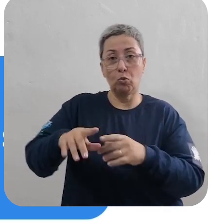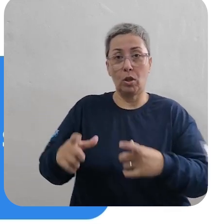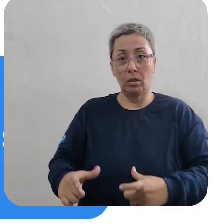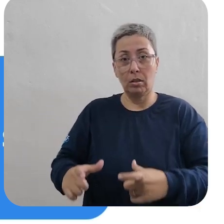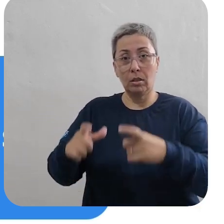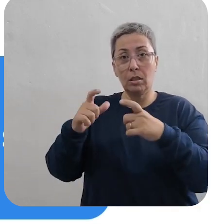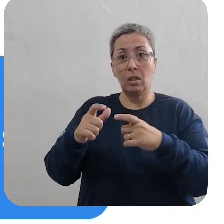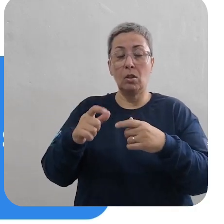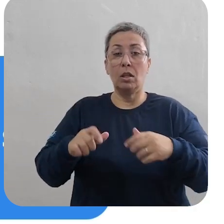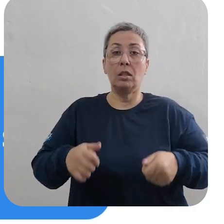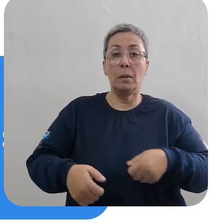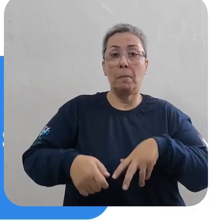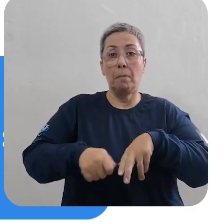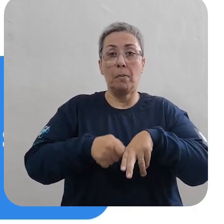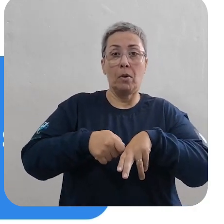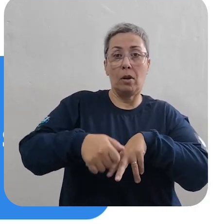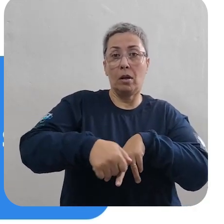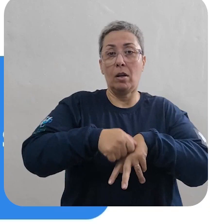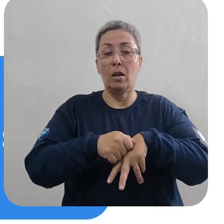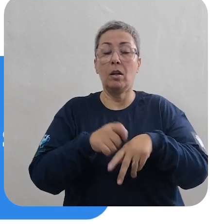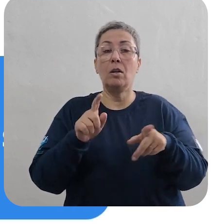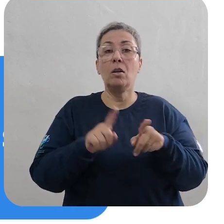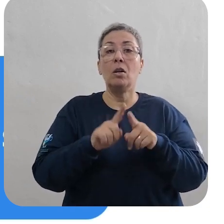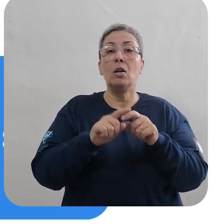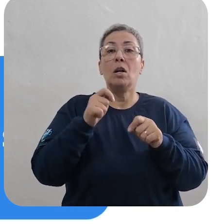lixo, levantar as calças,